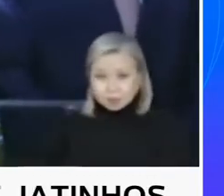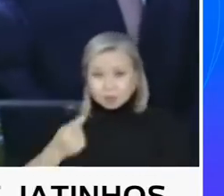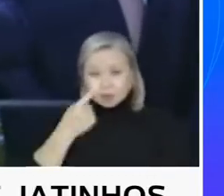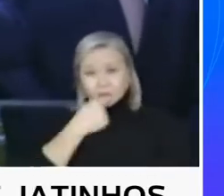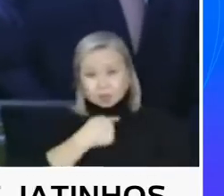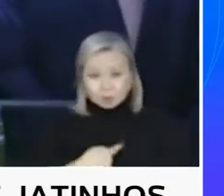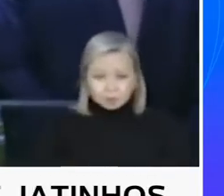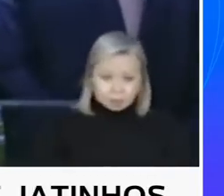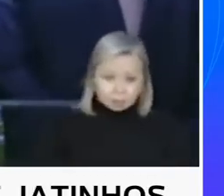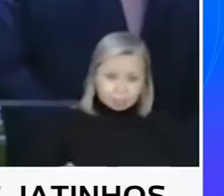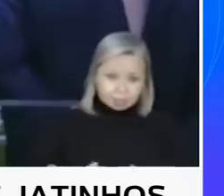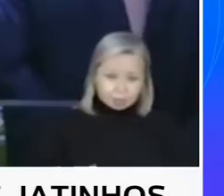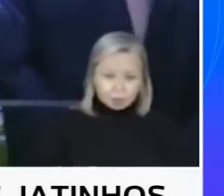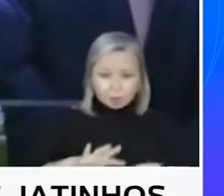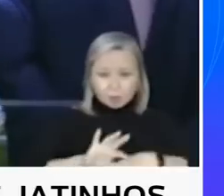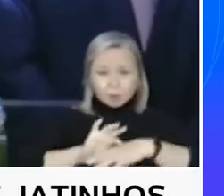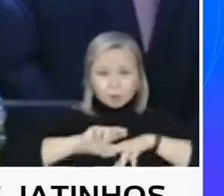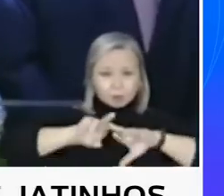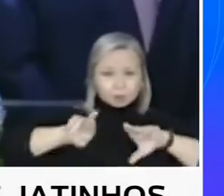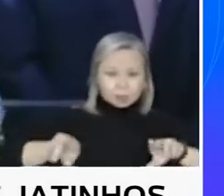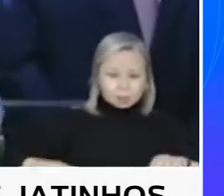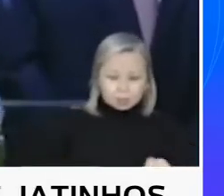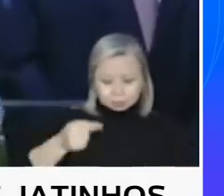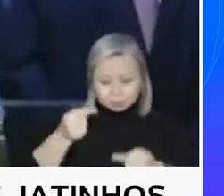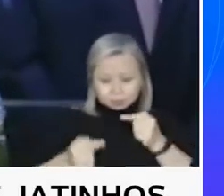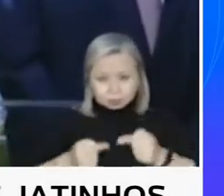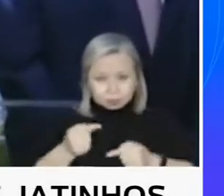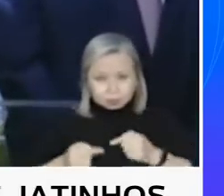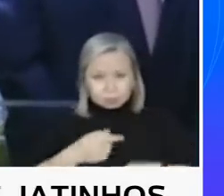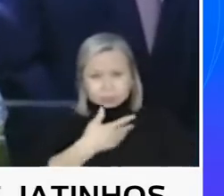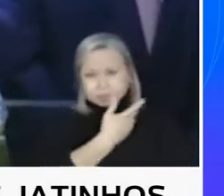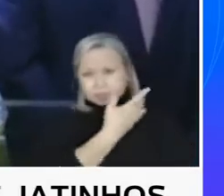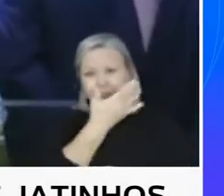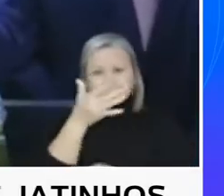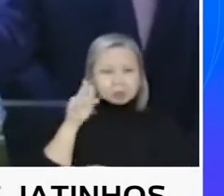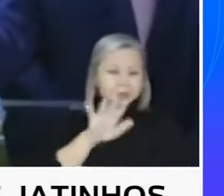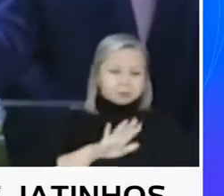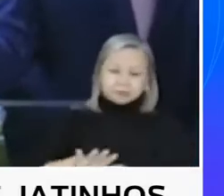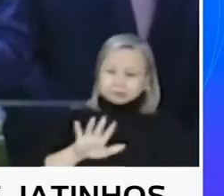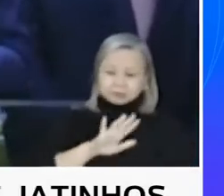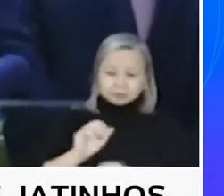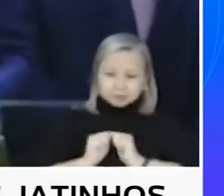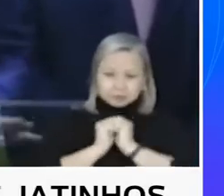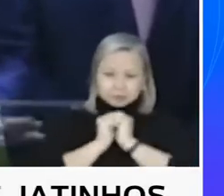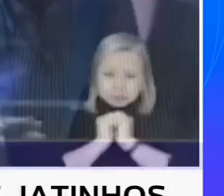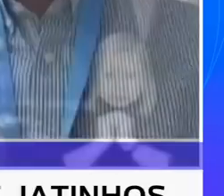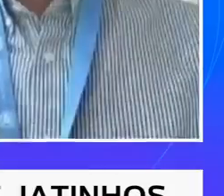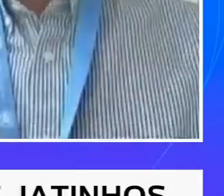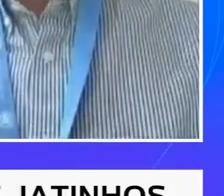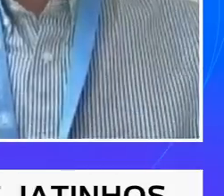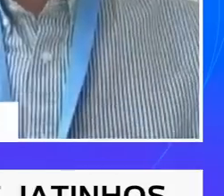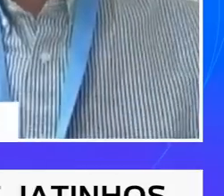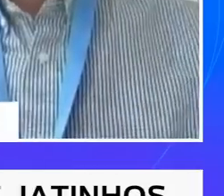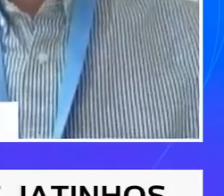governador lideranças políticas ambientais enfim todos juntos